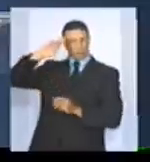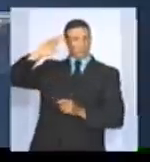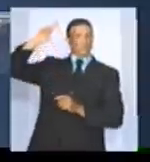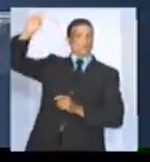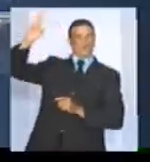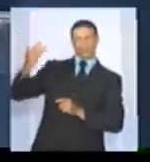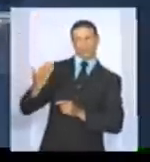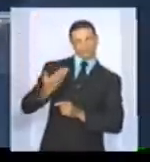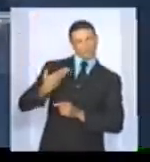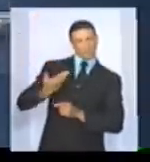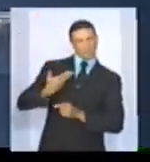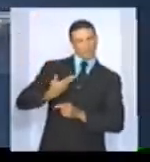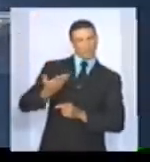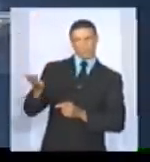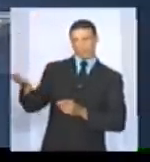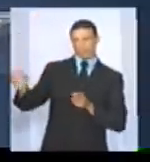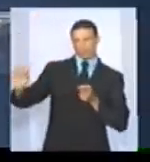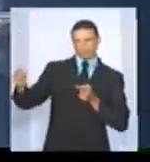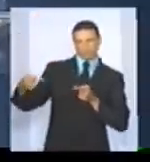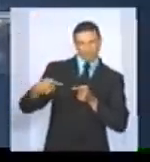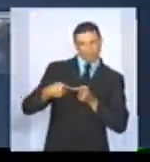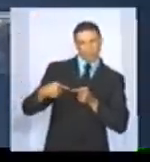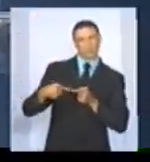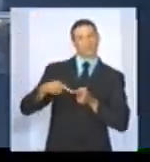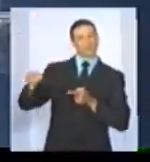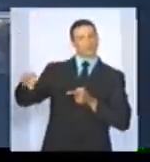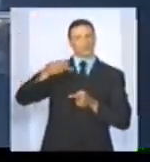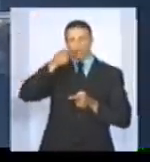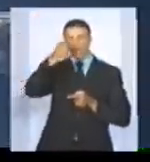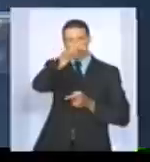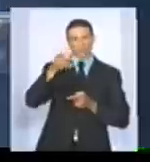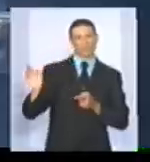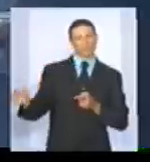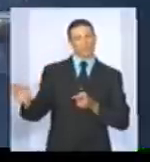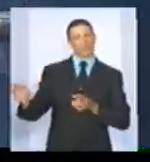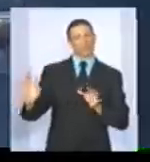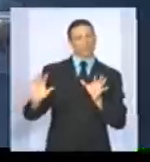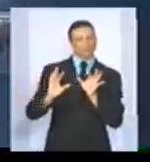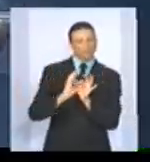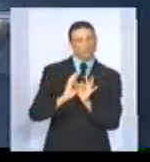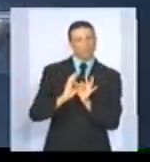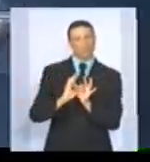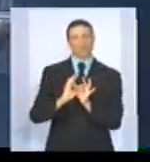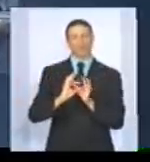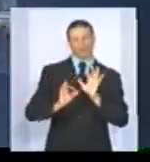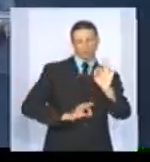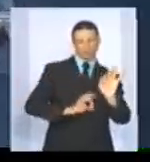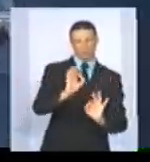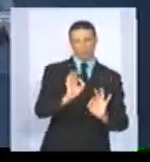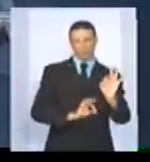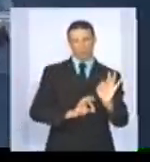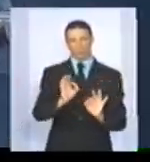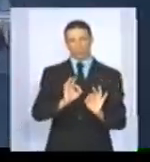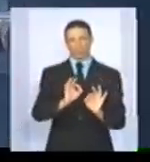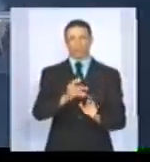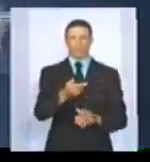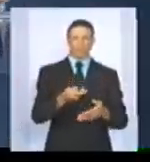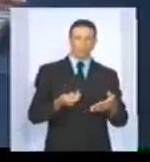companheiro, amigo nosso, é tão macarrônico o conceito que dá margem a essa possibilidade, a pulverização de